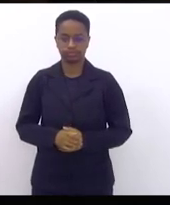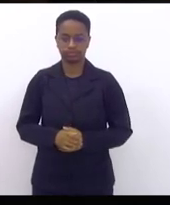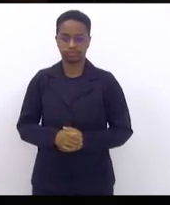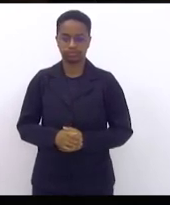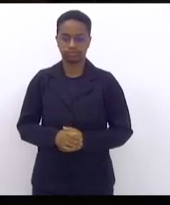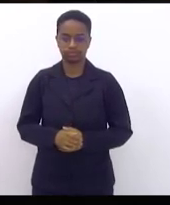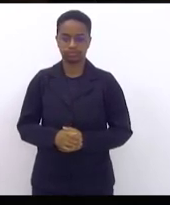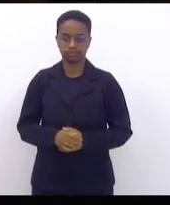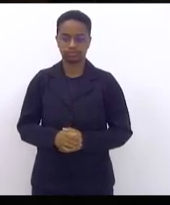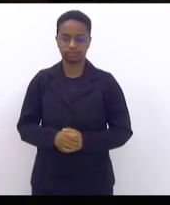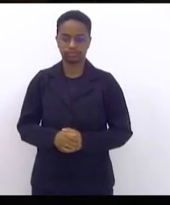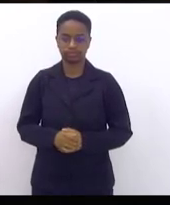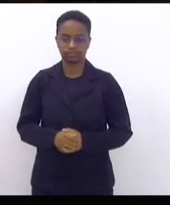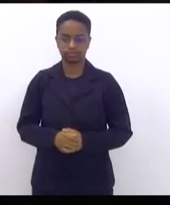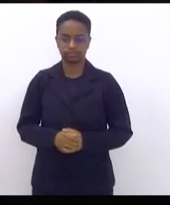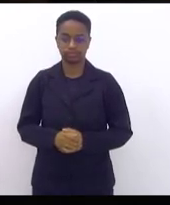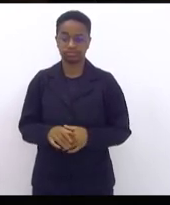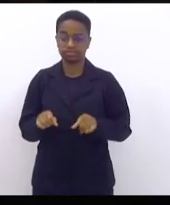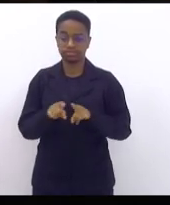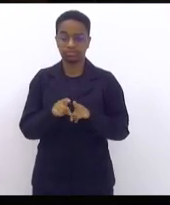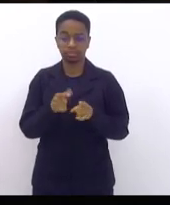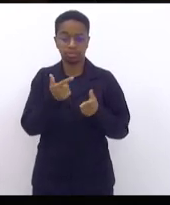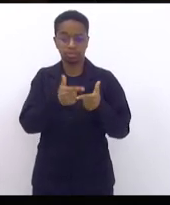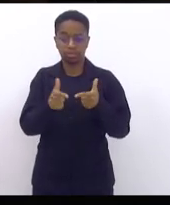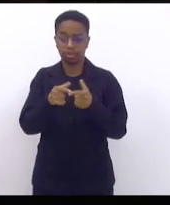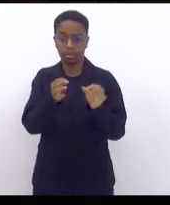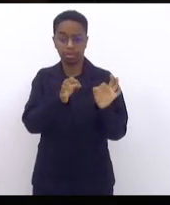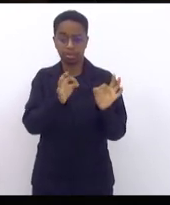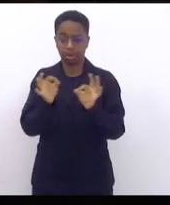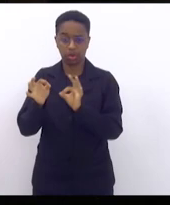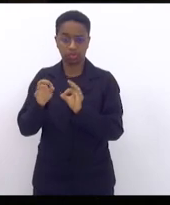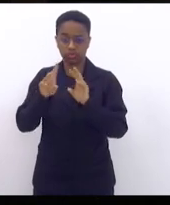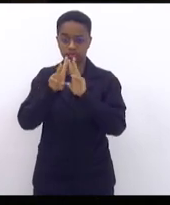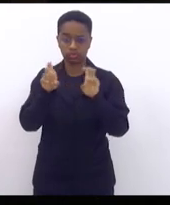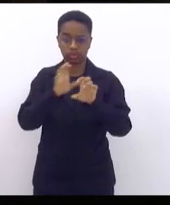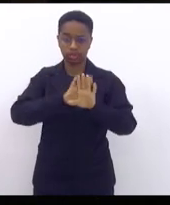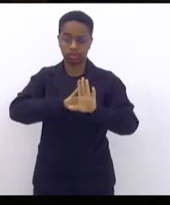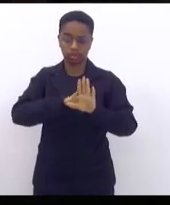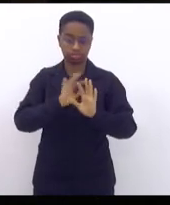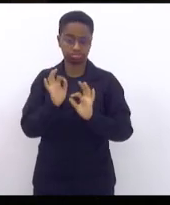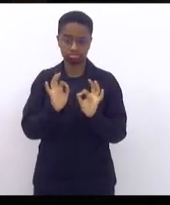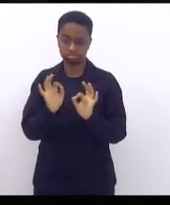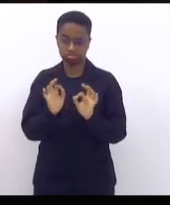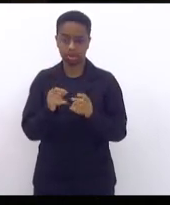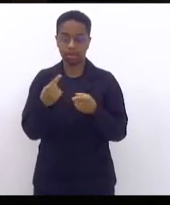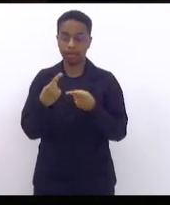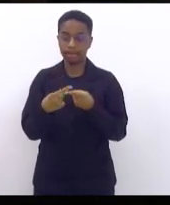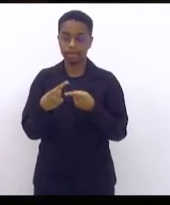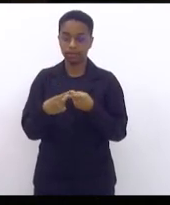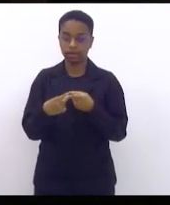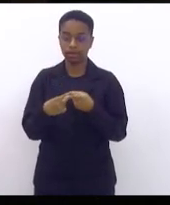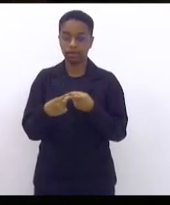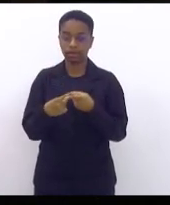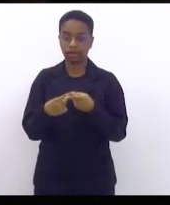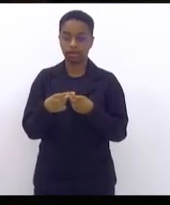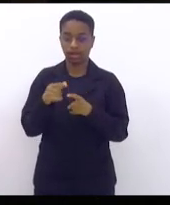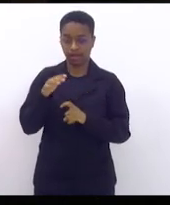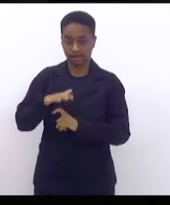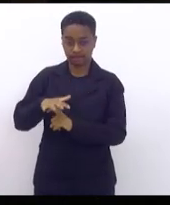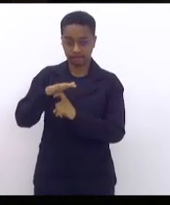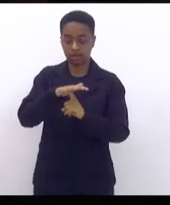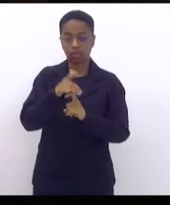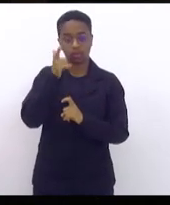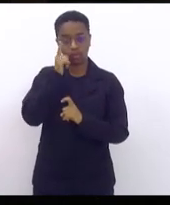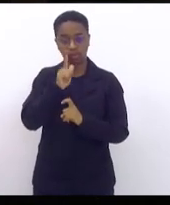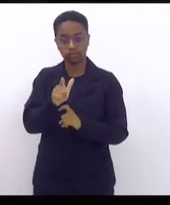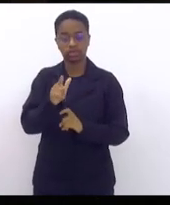sem nenhum problema ideológico, porque ela consegue